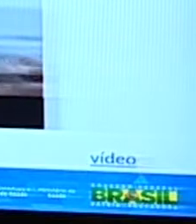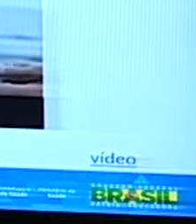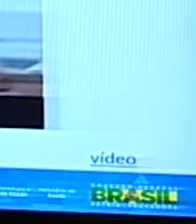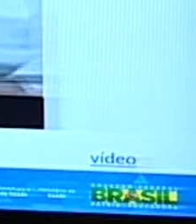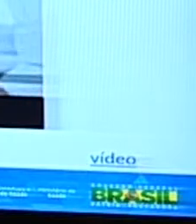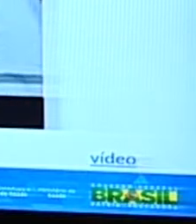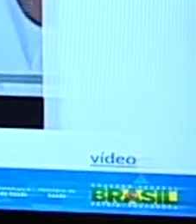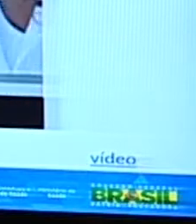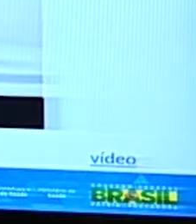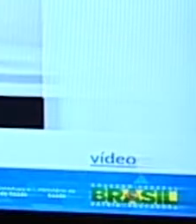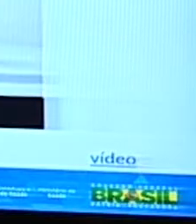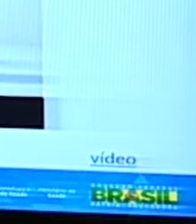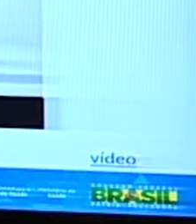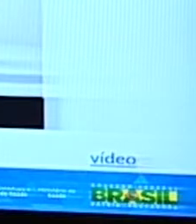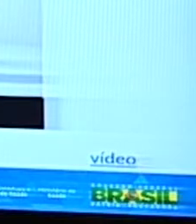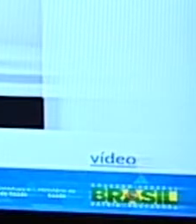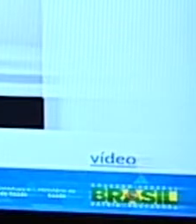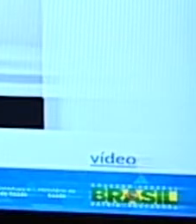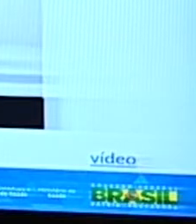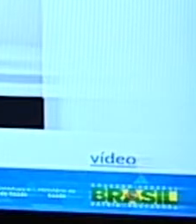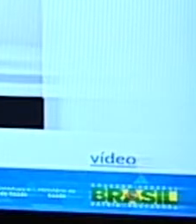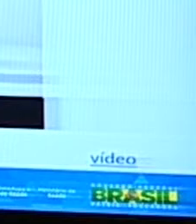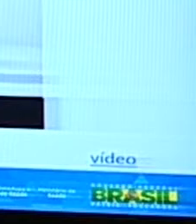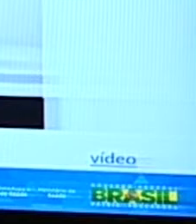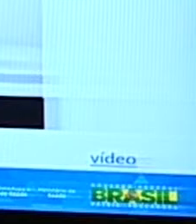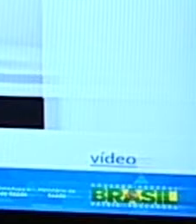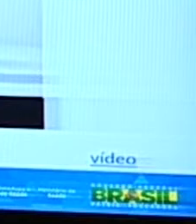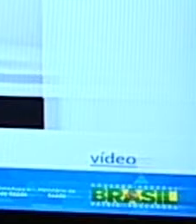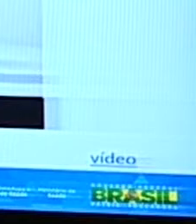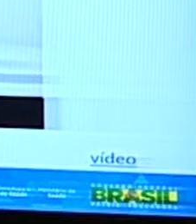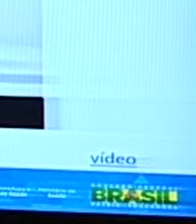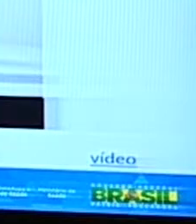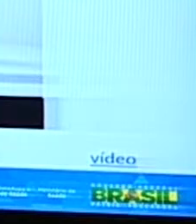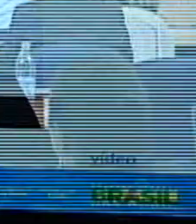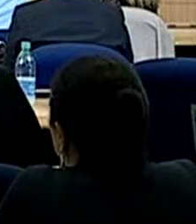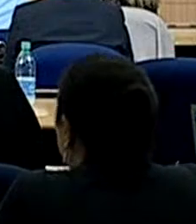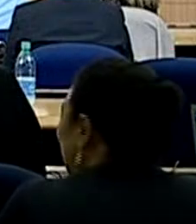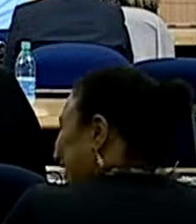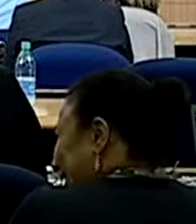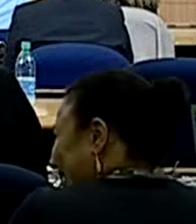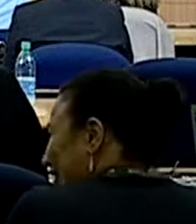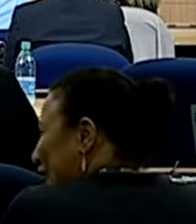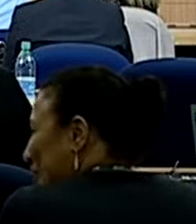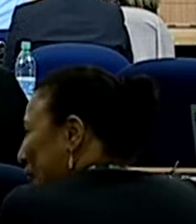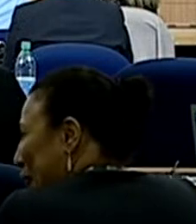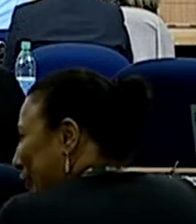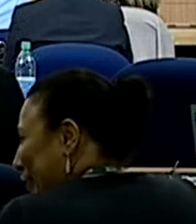Não fique de fora. É o governo federal trabalhando para o Brasil avançar.